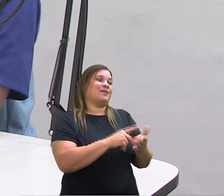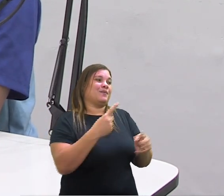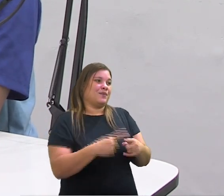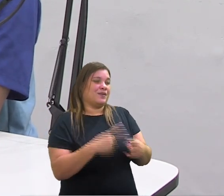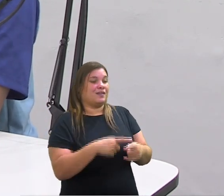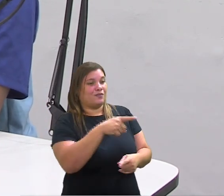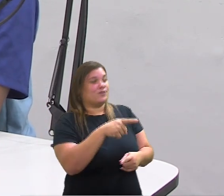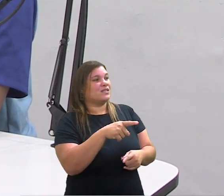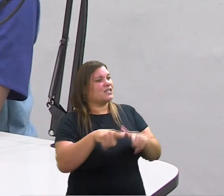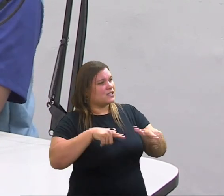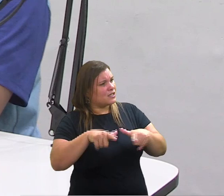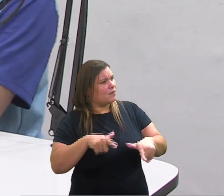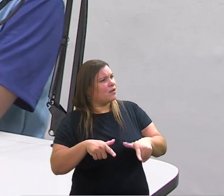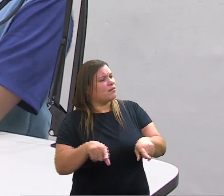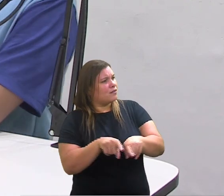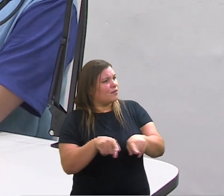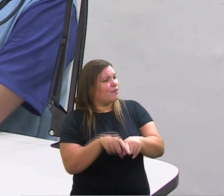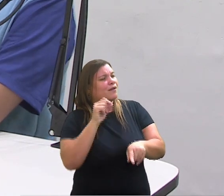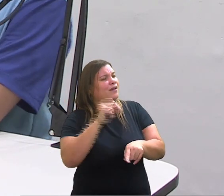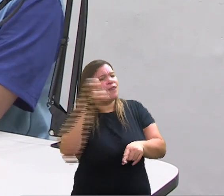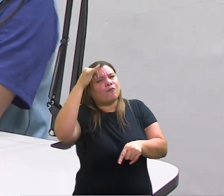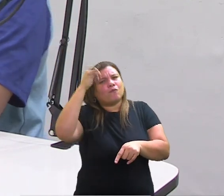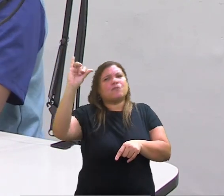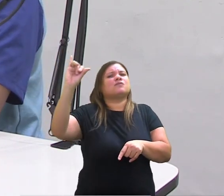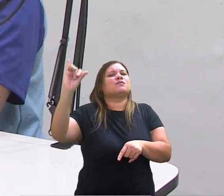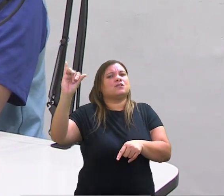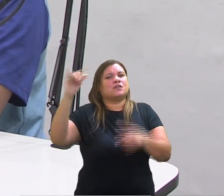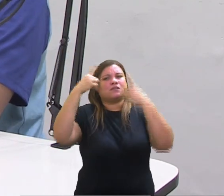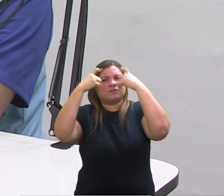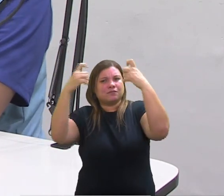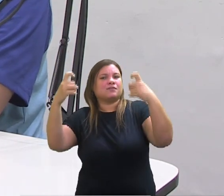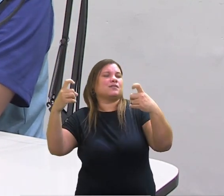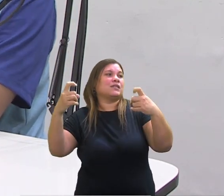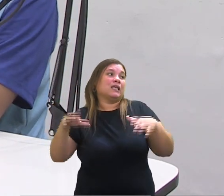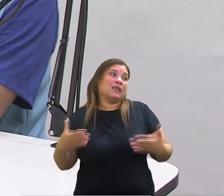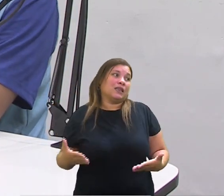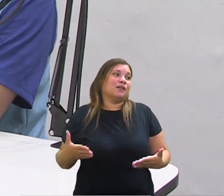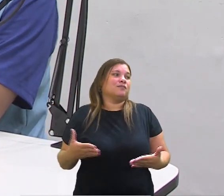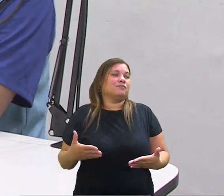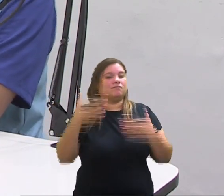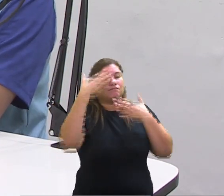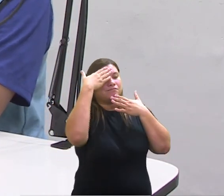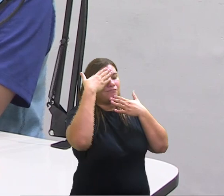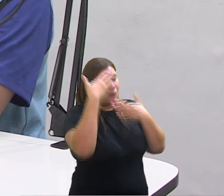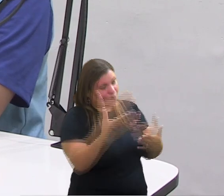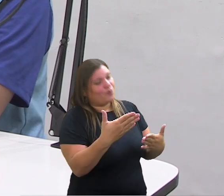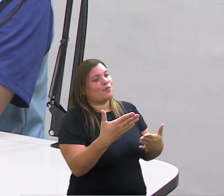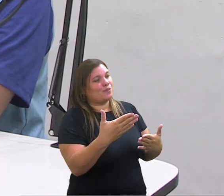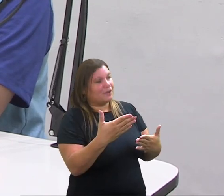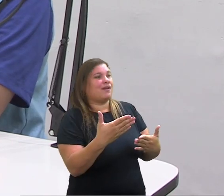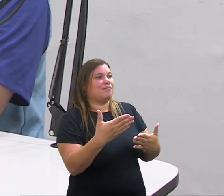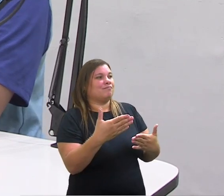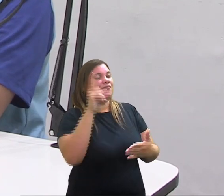trabalha com a prevenção. Isso é importantíssimo, gente. Trabalhar com a prevenção, como ele diz, sai mais barato, né? Sai mais barato? Não,